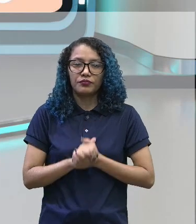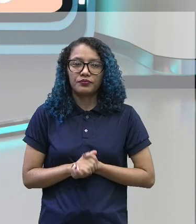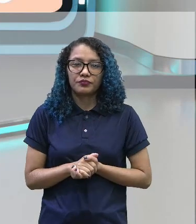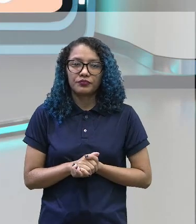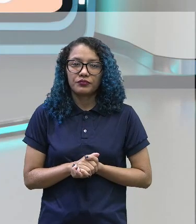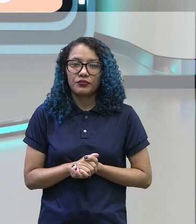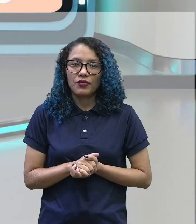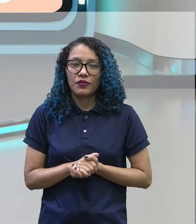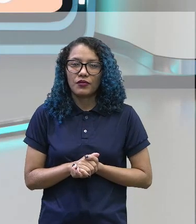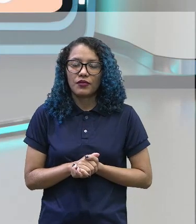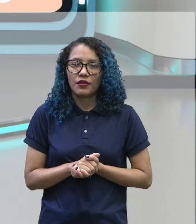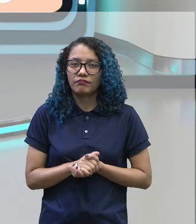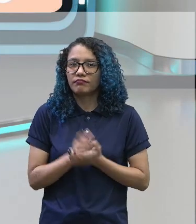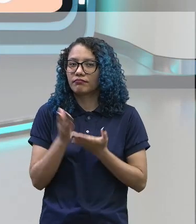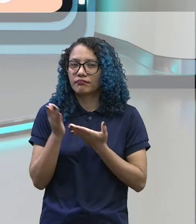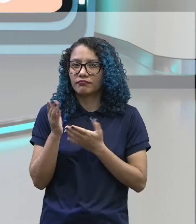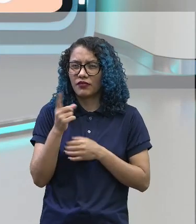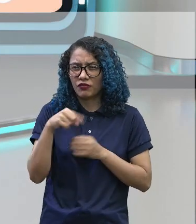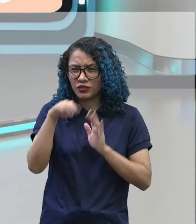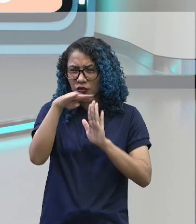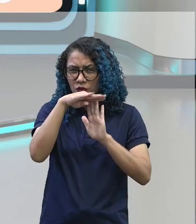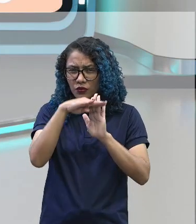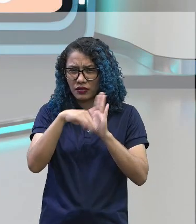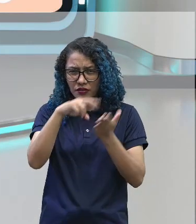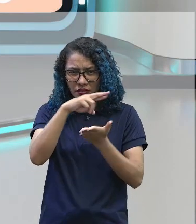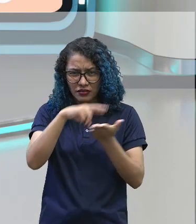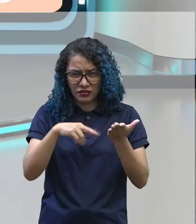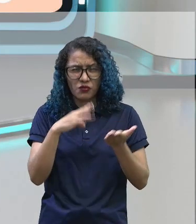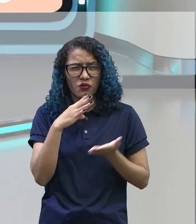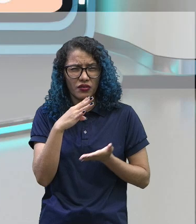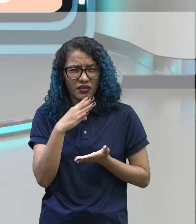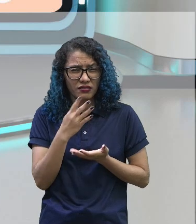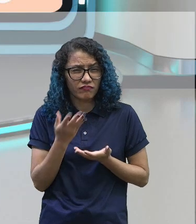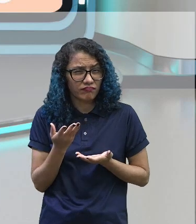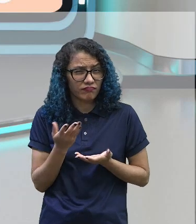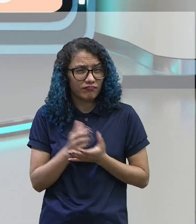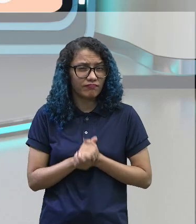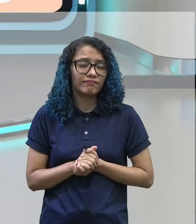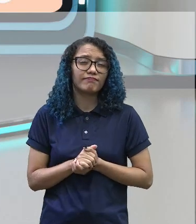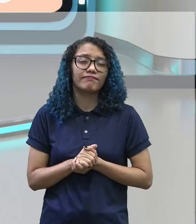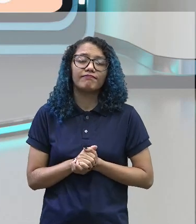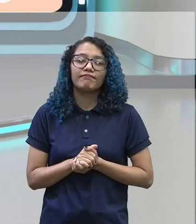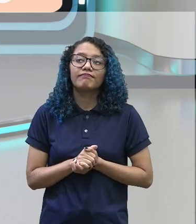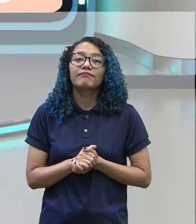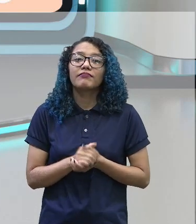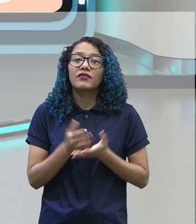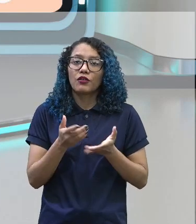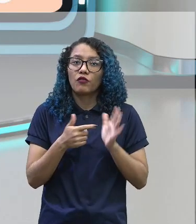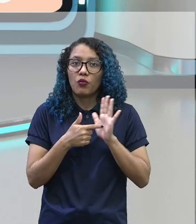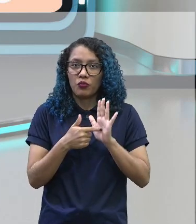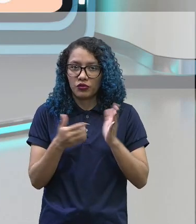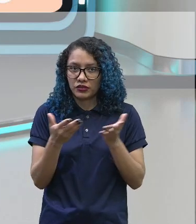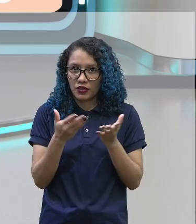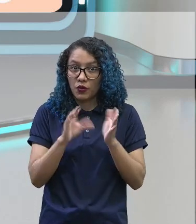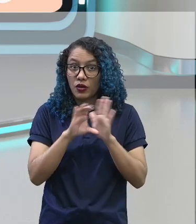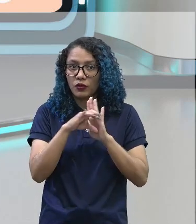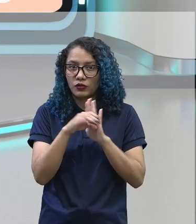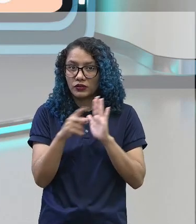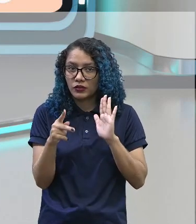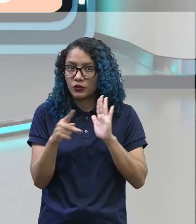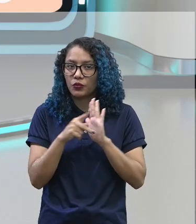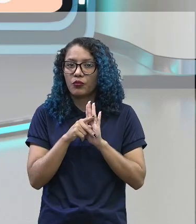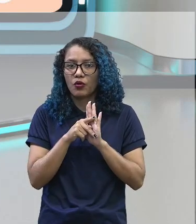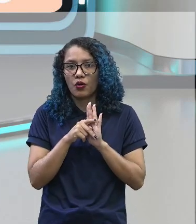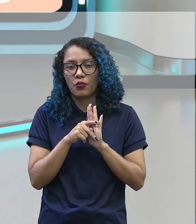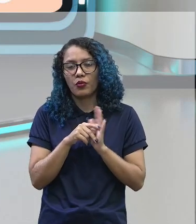Você sabe o que é um roteiro de redação? Então, vamos aí ver o conceito ou